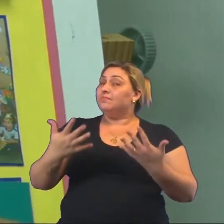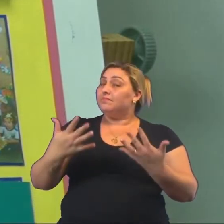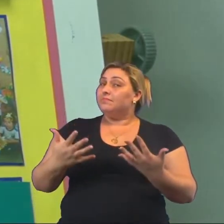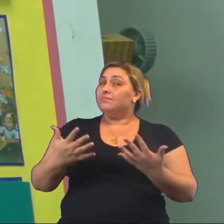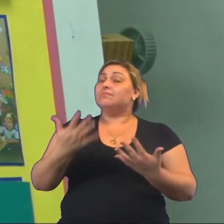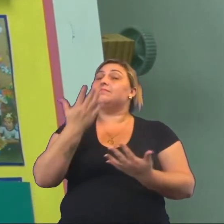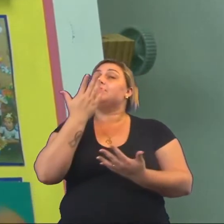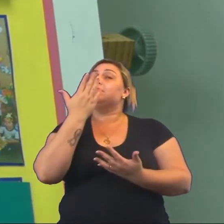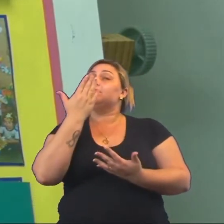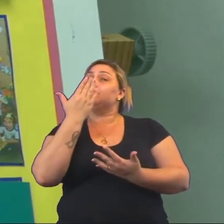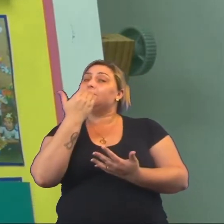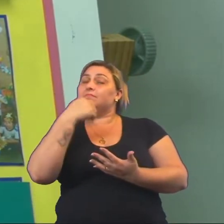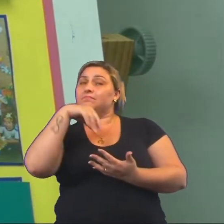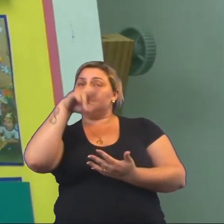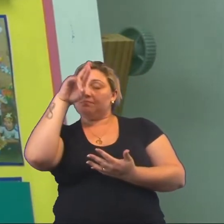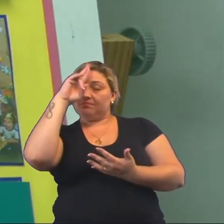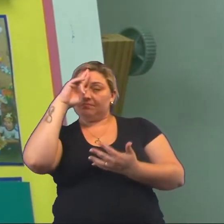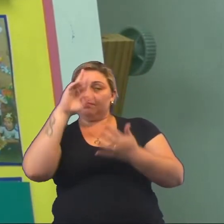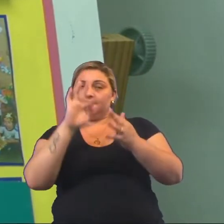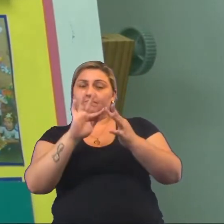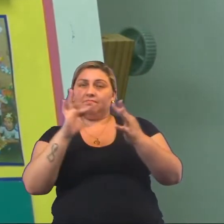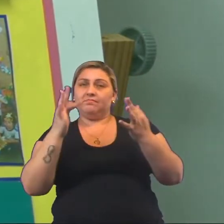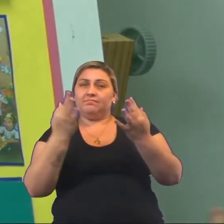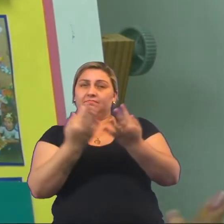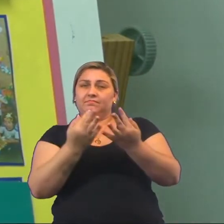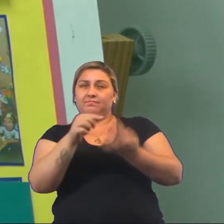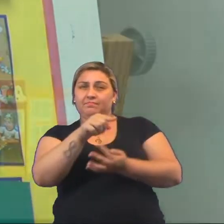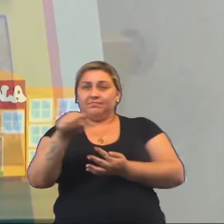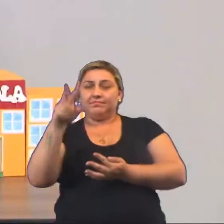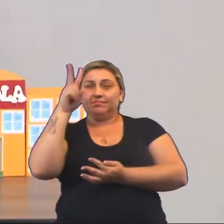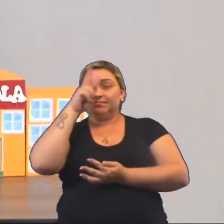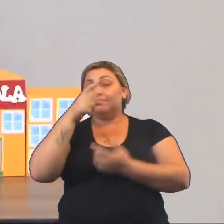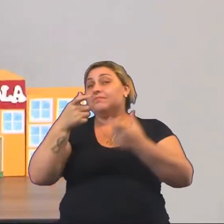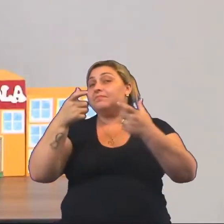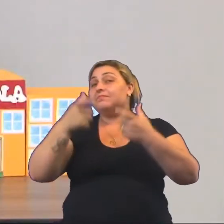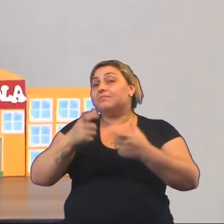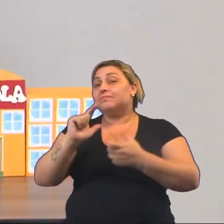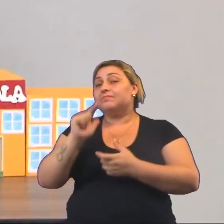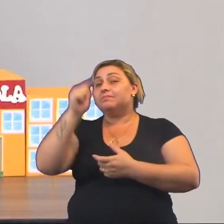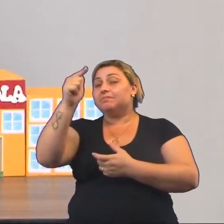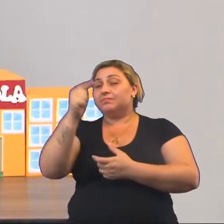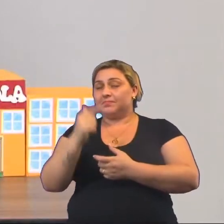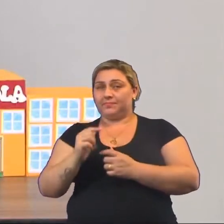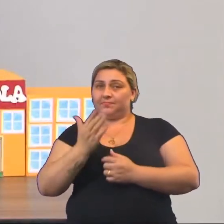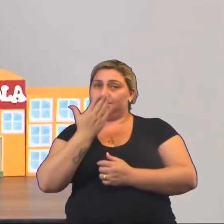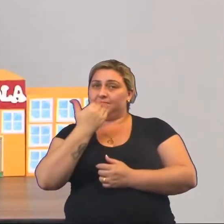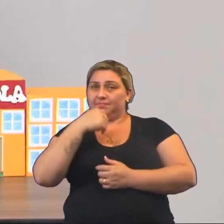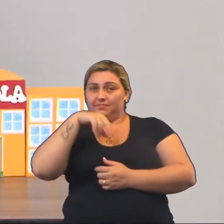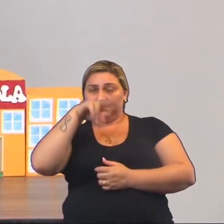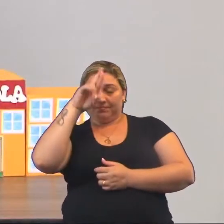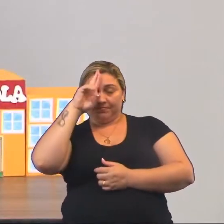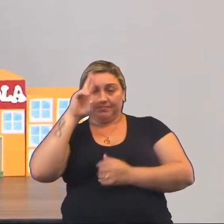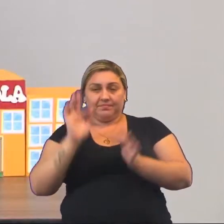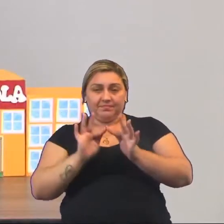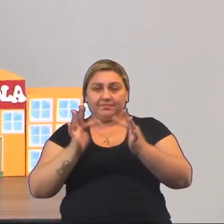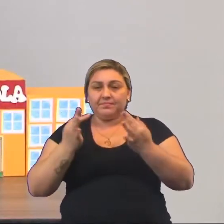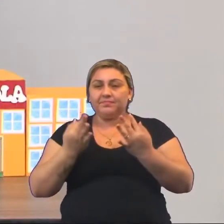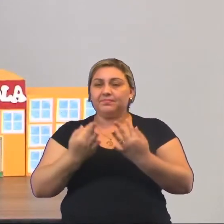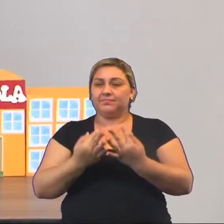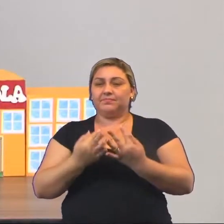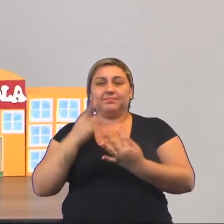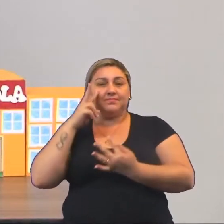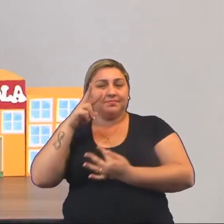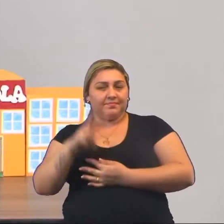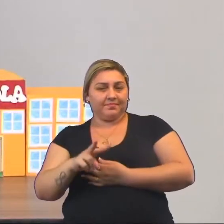Olha, almoço em família. Vocês lembram onde está o outro almoço em família? Deixa eu ver se a